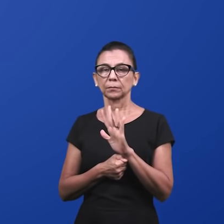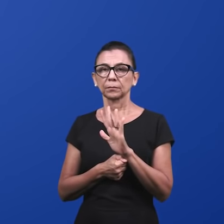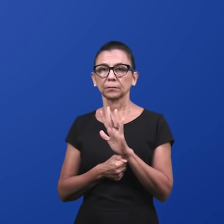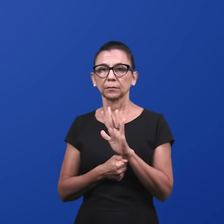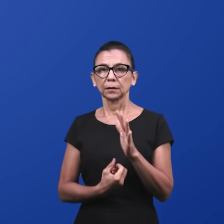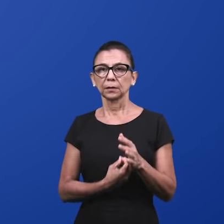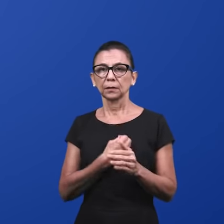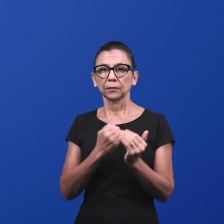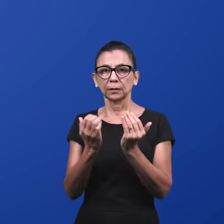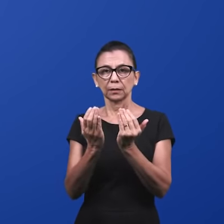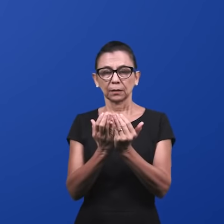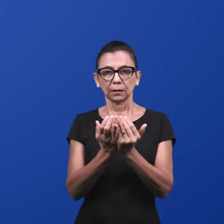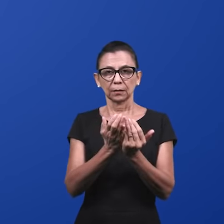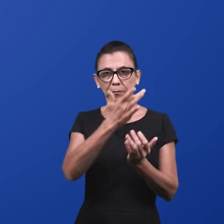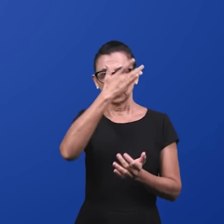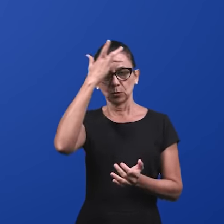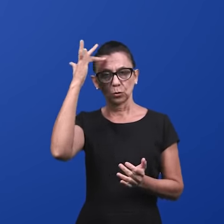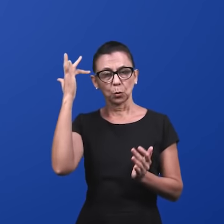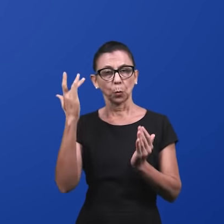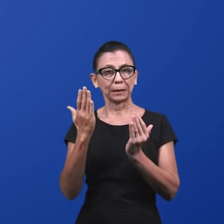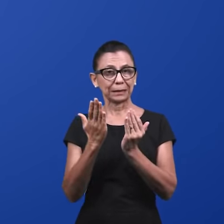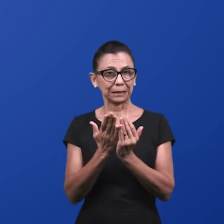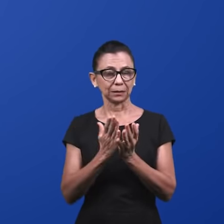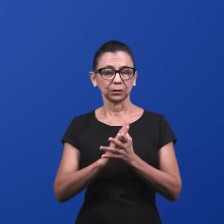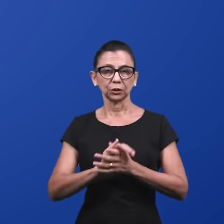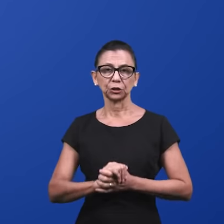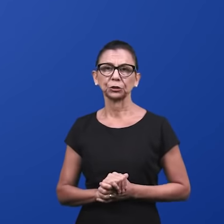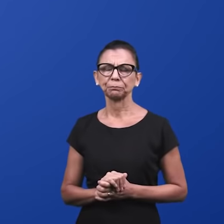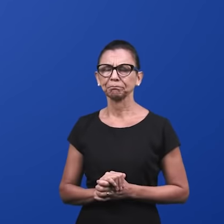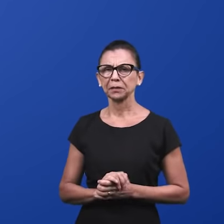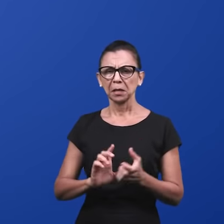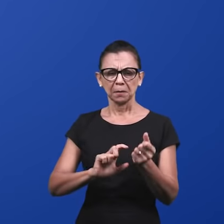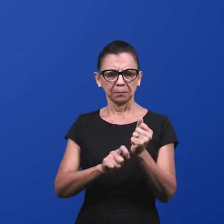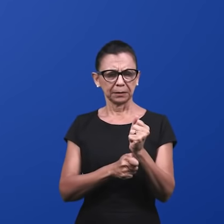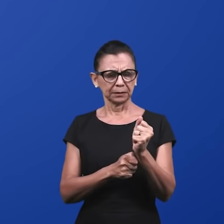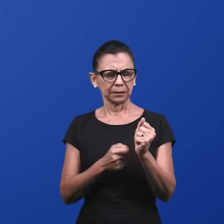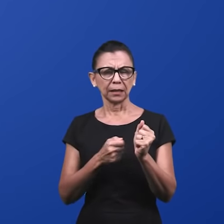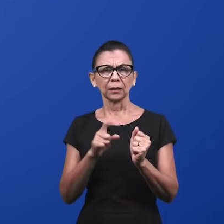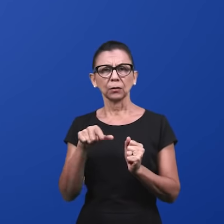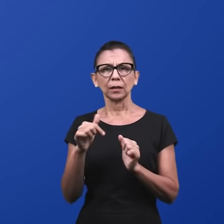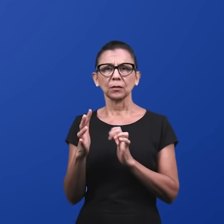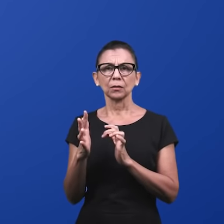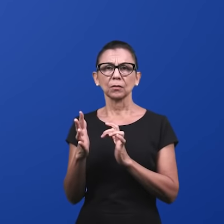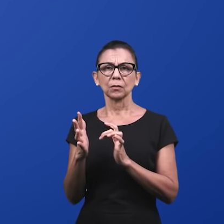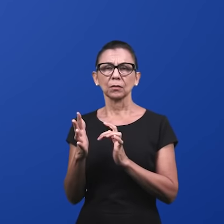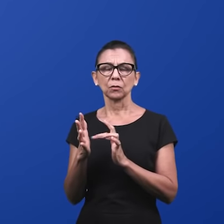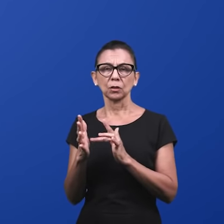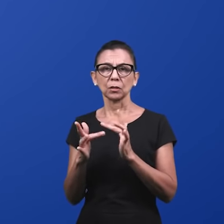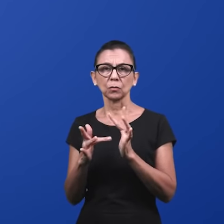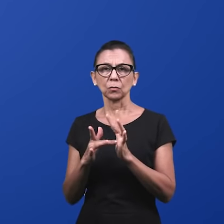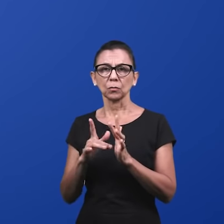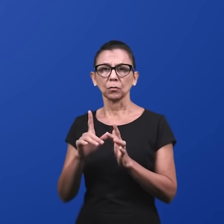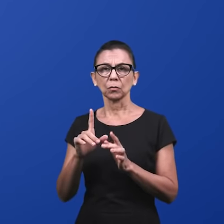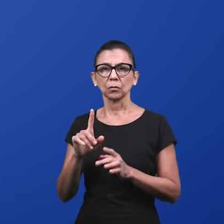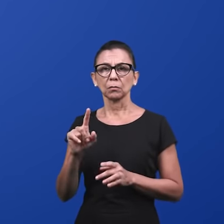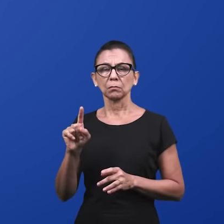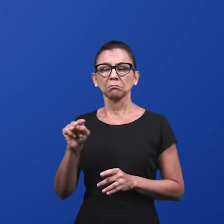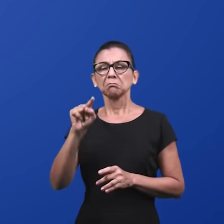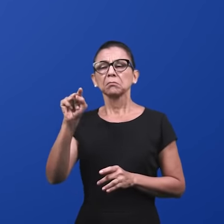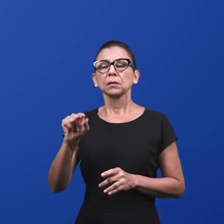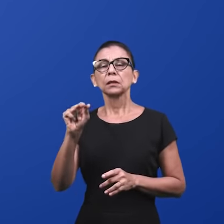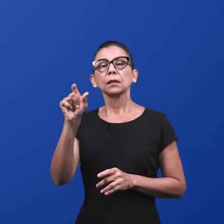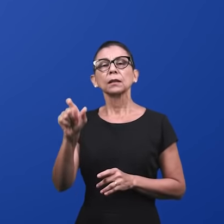Bom, o mistério nós temos estudado que é Jesus, e quem revela ele é o Espírito Santo de Deus.